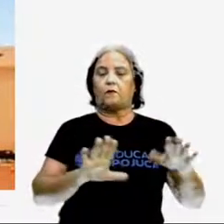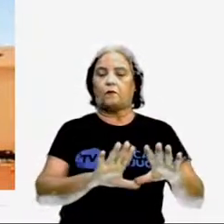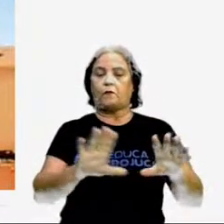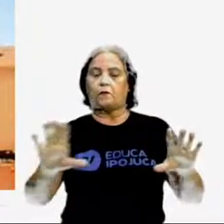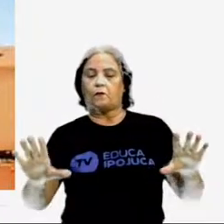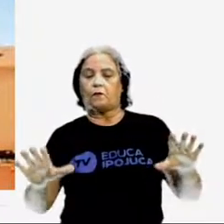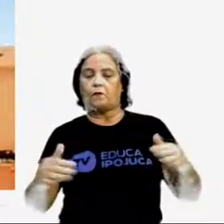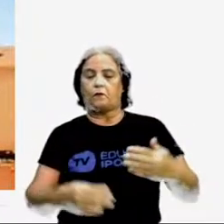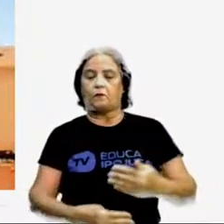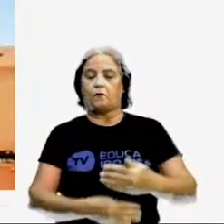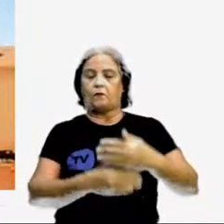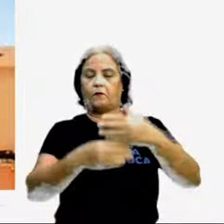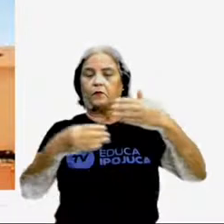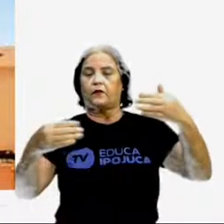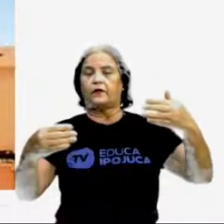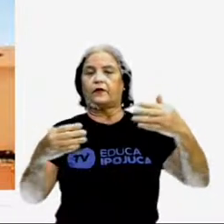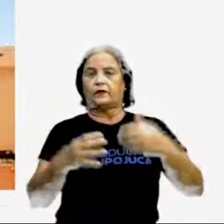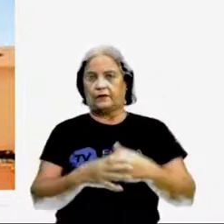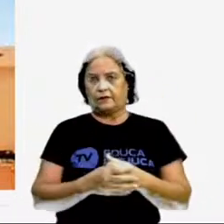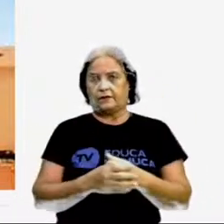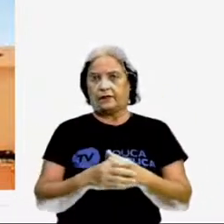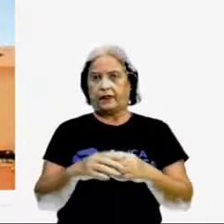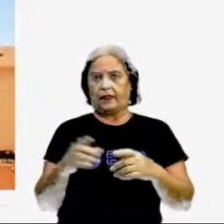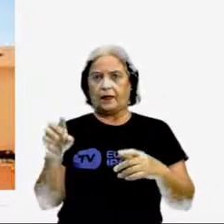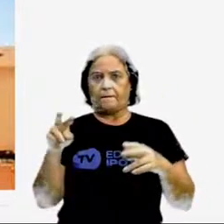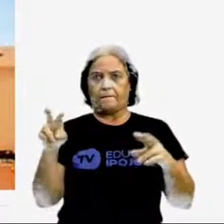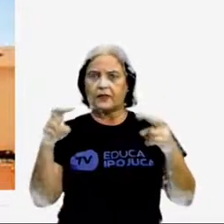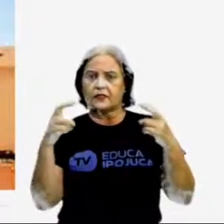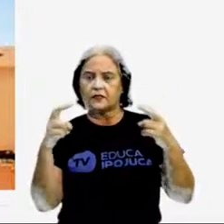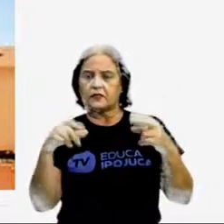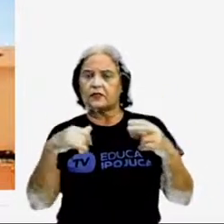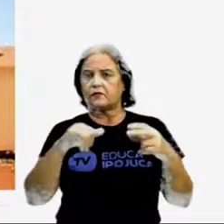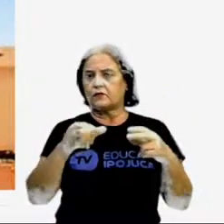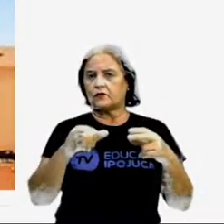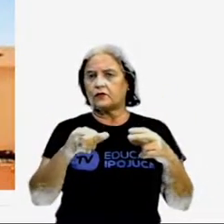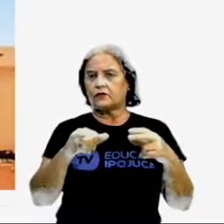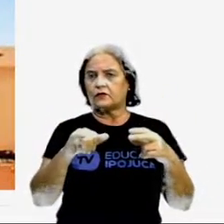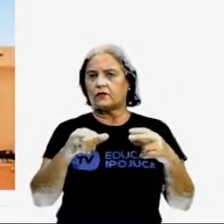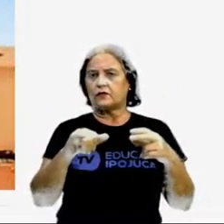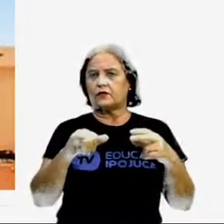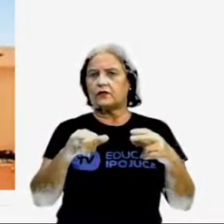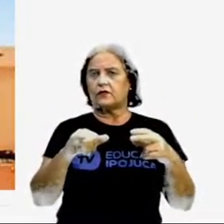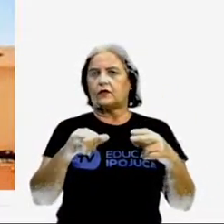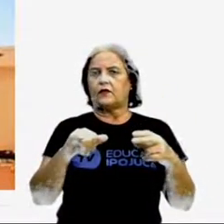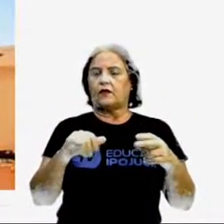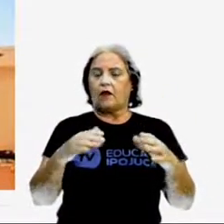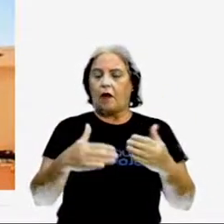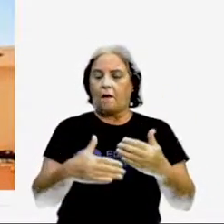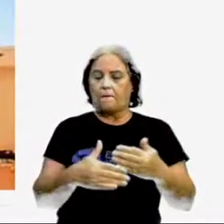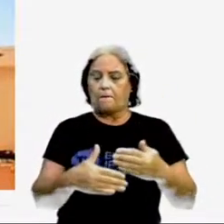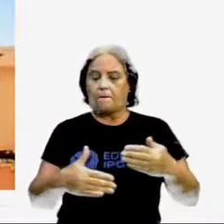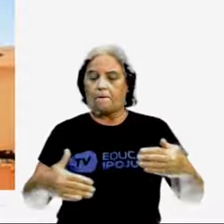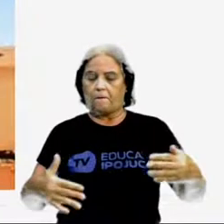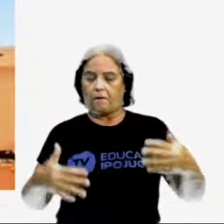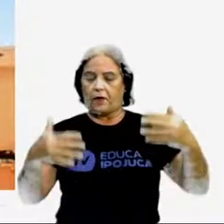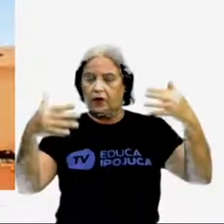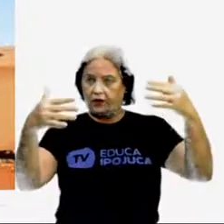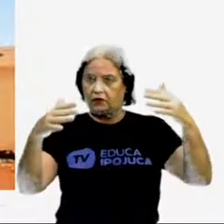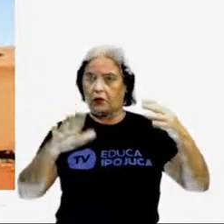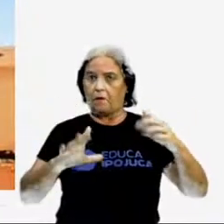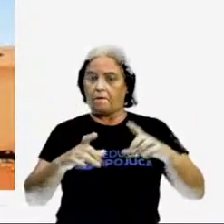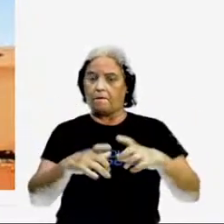uma parede. Note que se a parede for maior, a área,